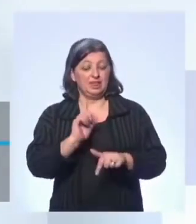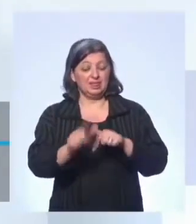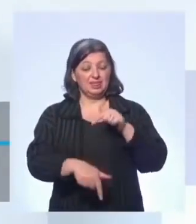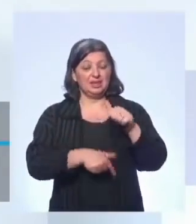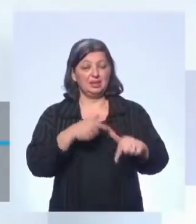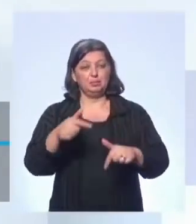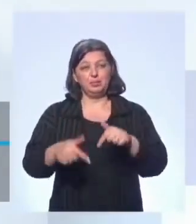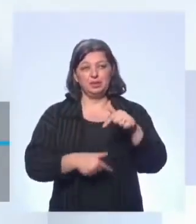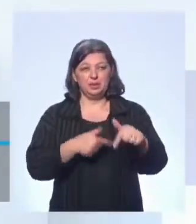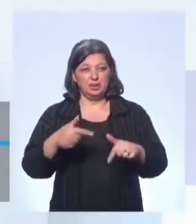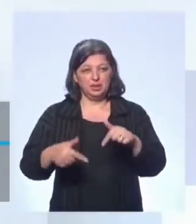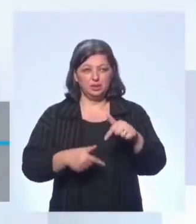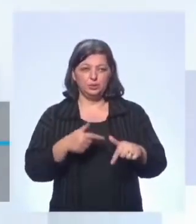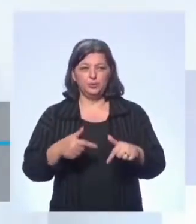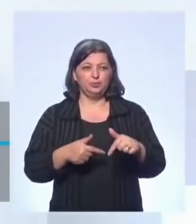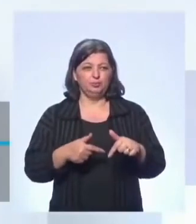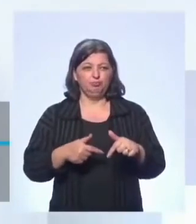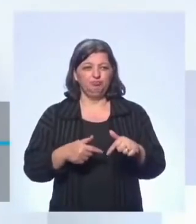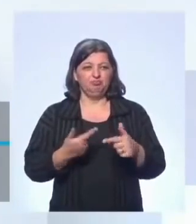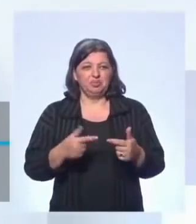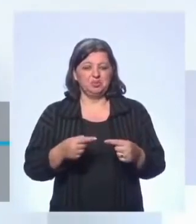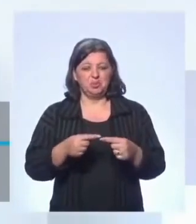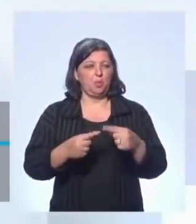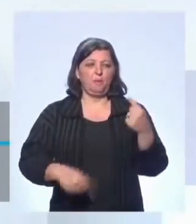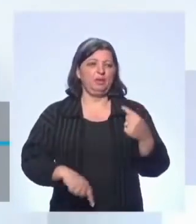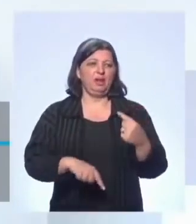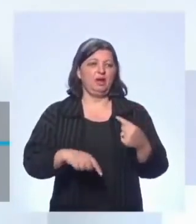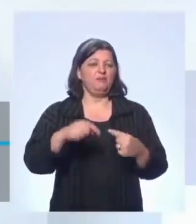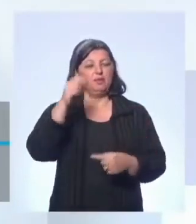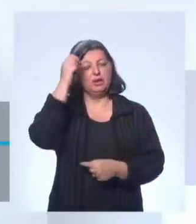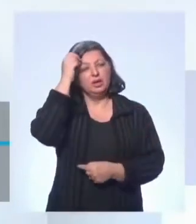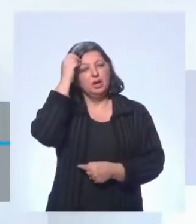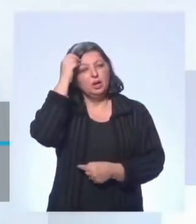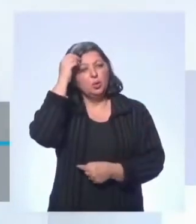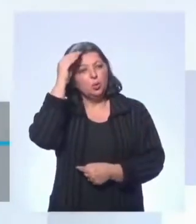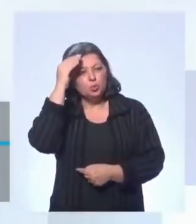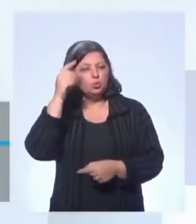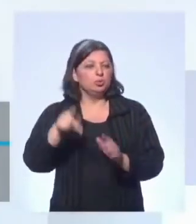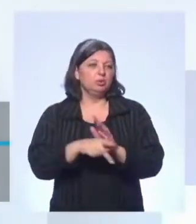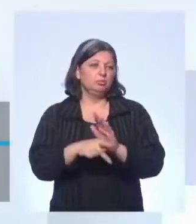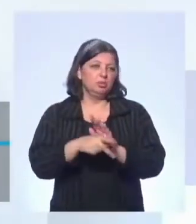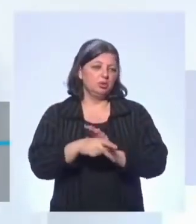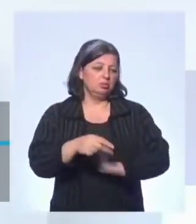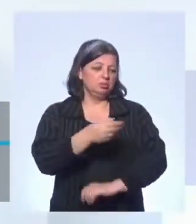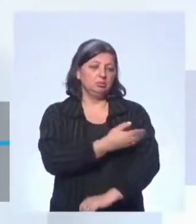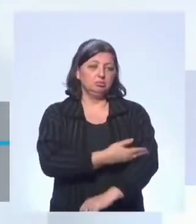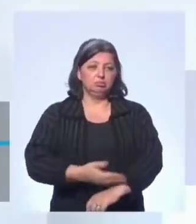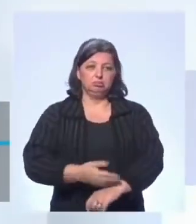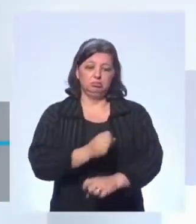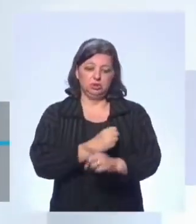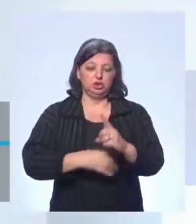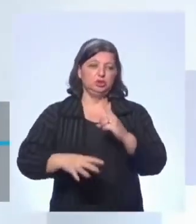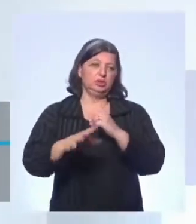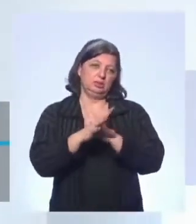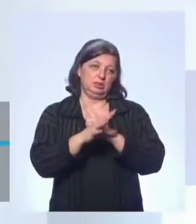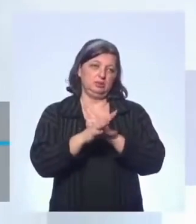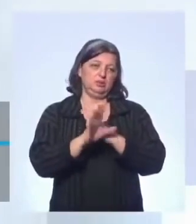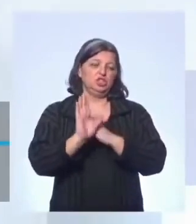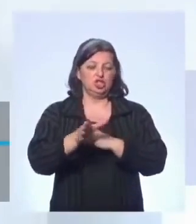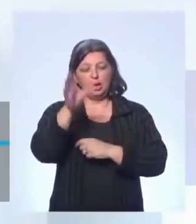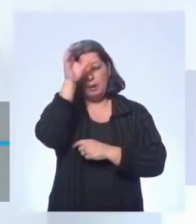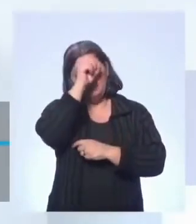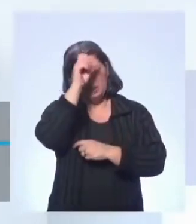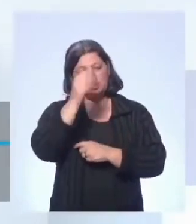trabalho, de serviço que não fazia parte do espaço mental social que eles eram